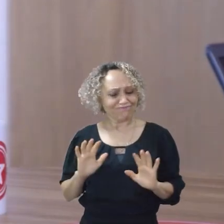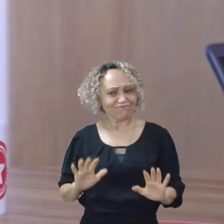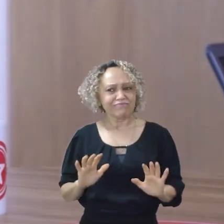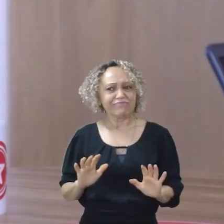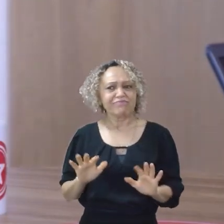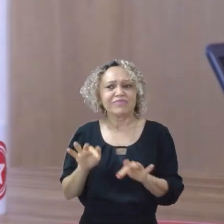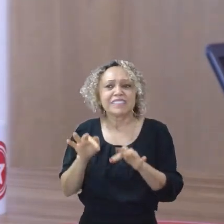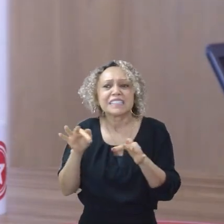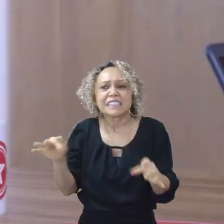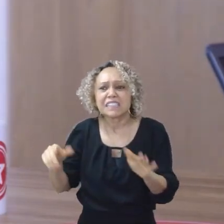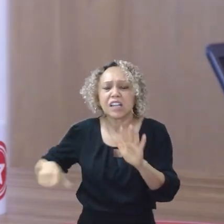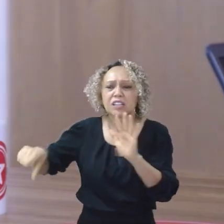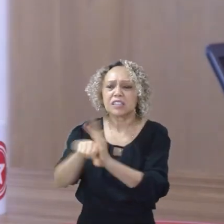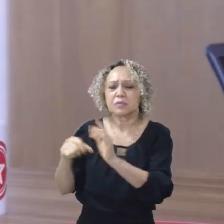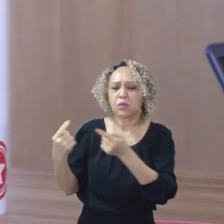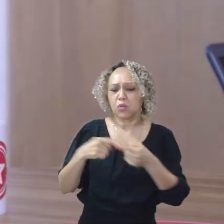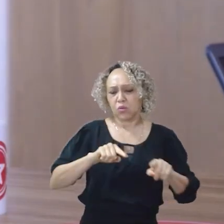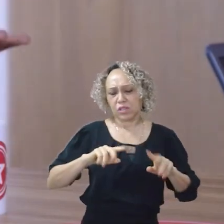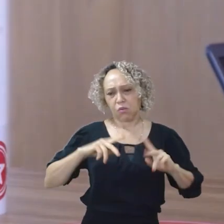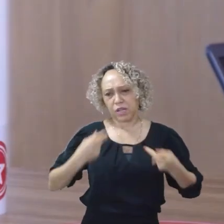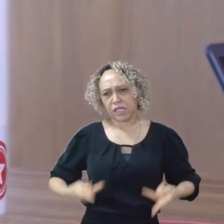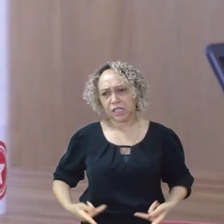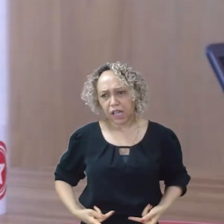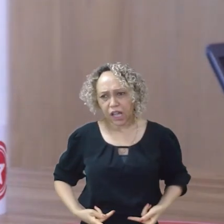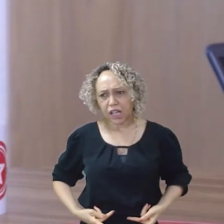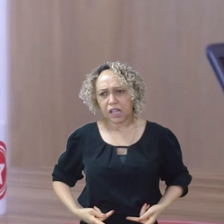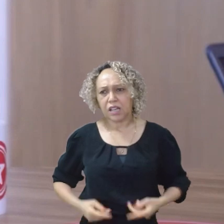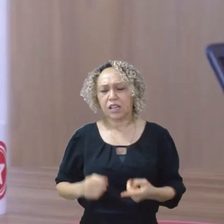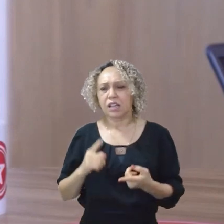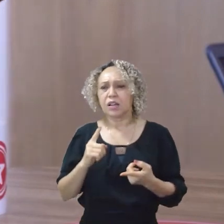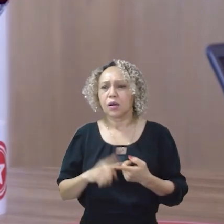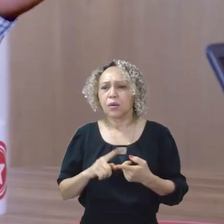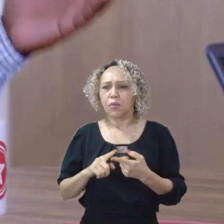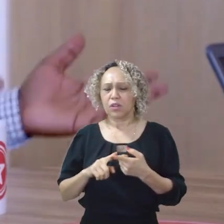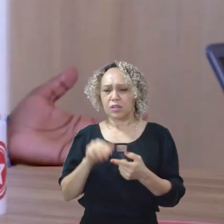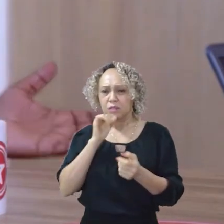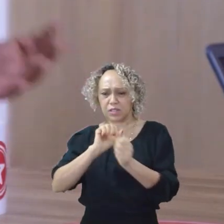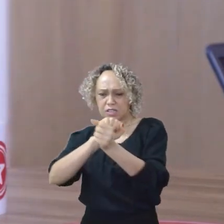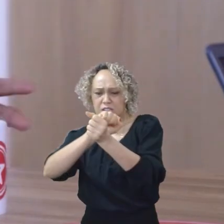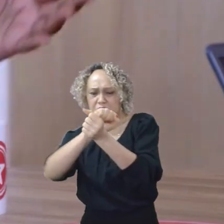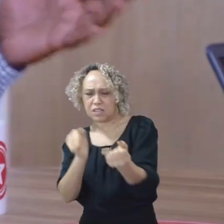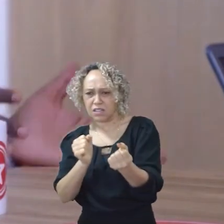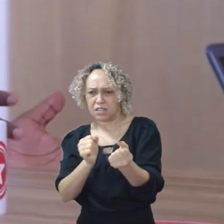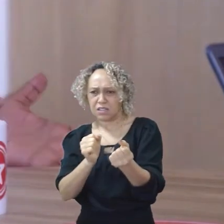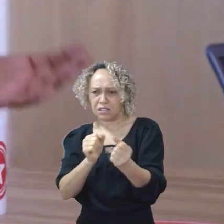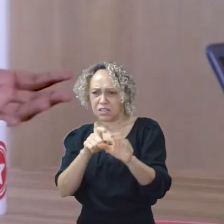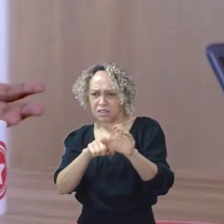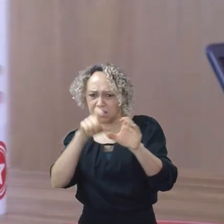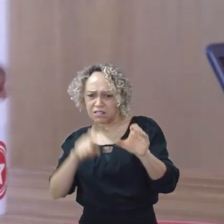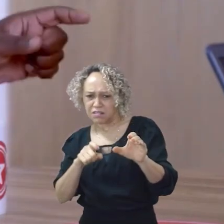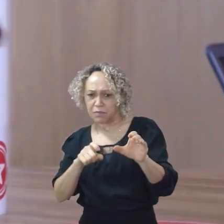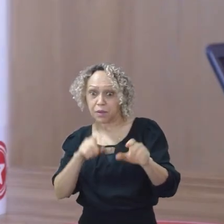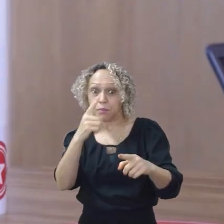discurso comum, é simplesmente o maior crime contra a humanidade. Porque é importante tirar as correntes de